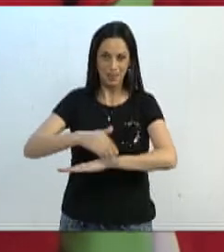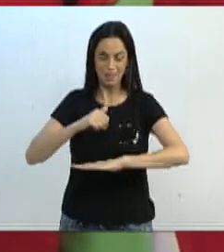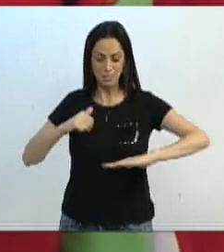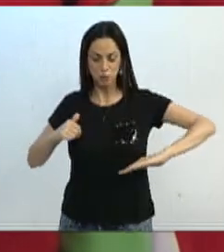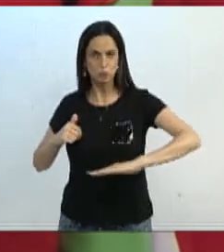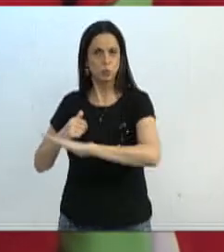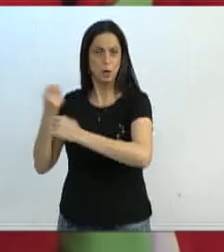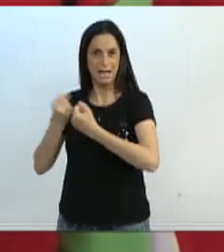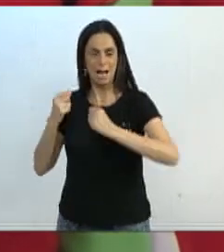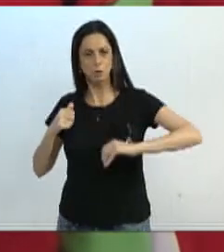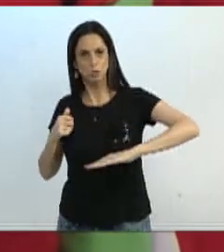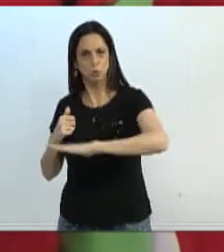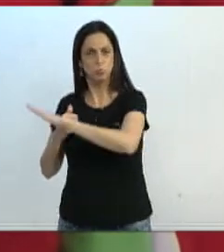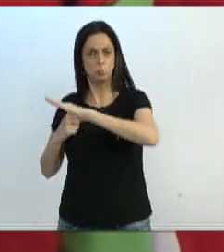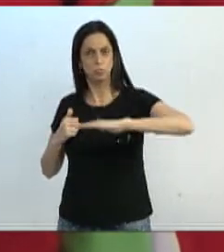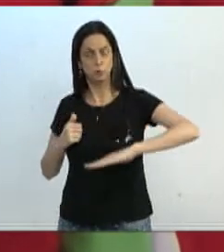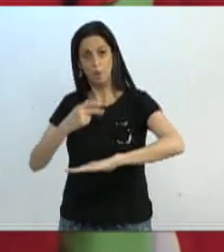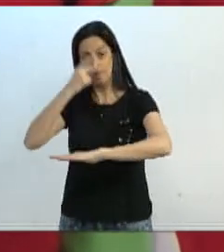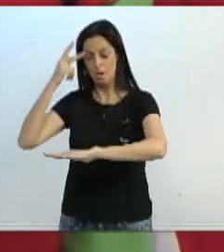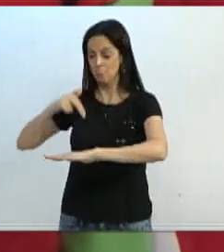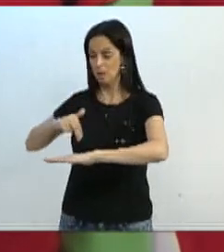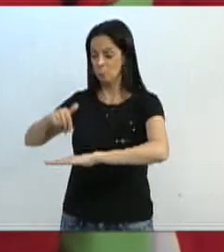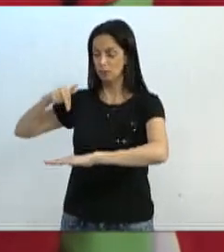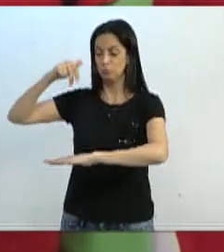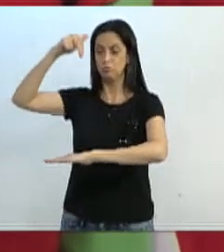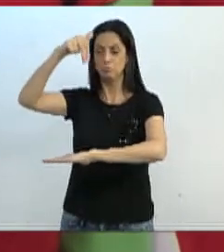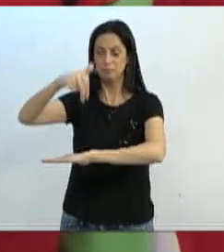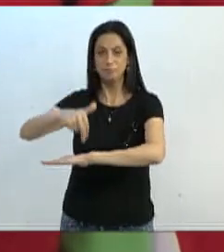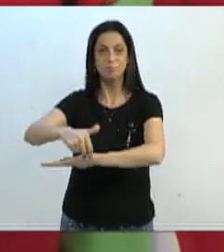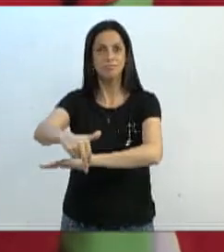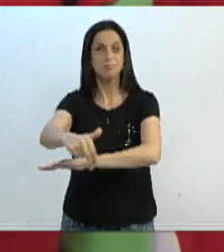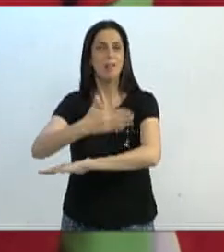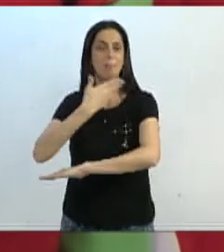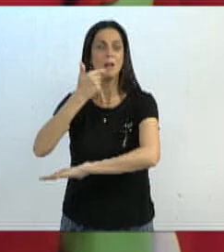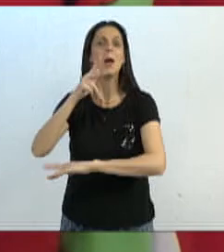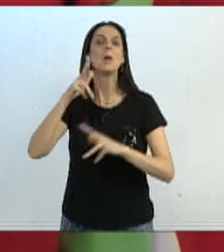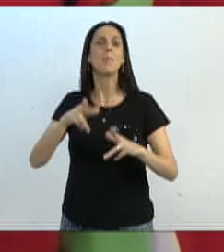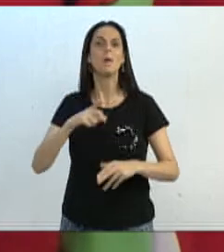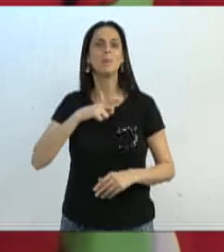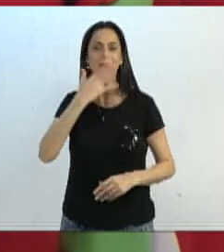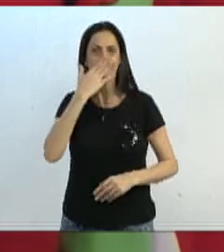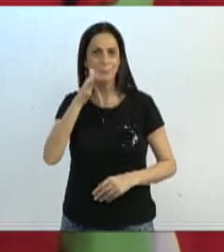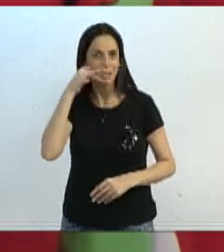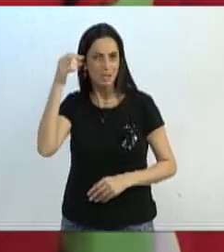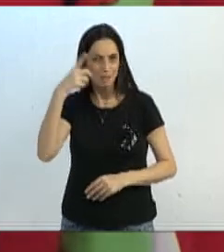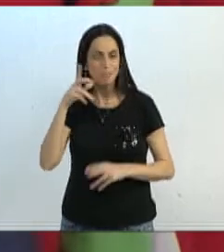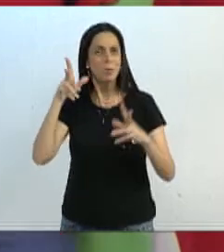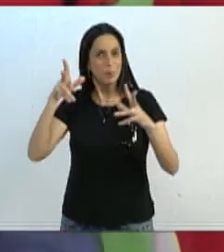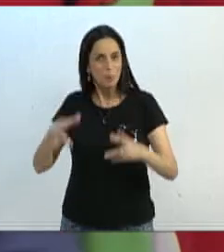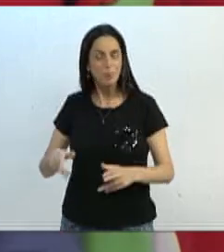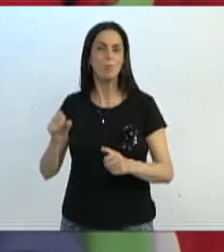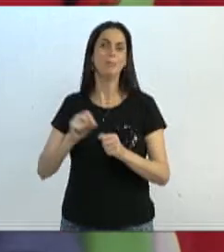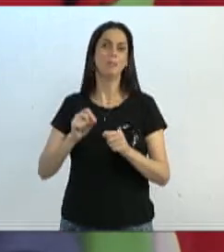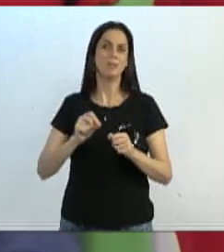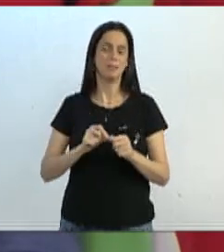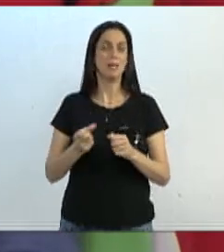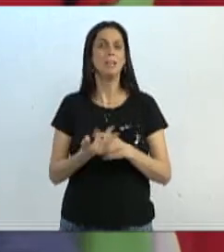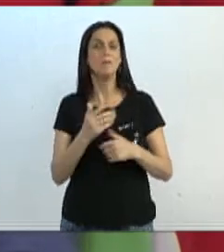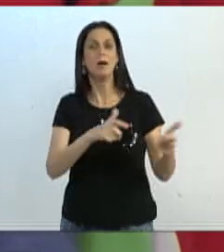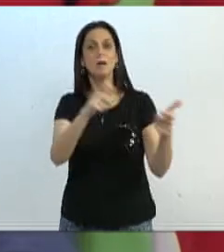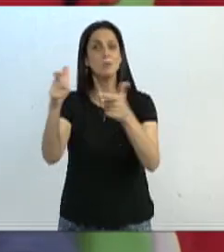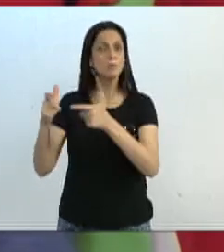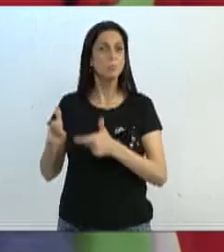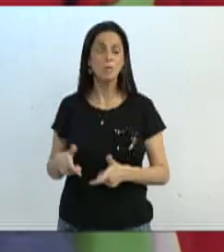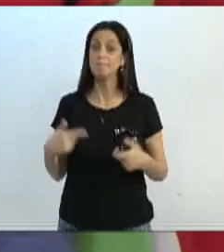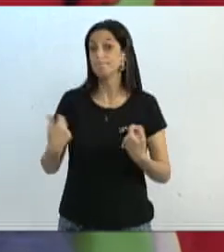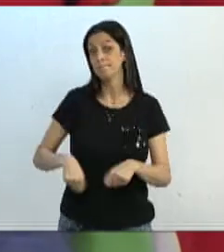prorrogando, ou que seja, aumentando o problema a cada dia e trazendo dificuldades como é o sistema de semáforo que está sendo implantado